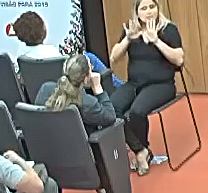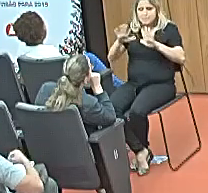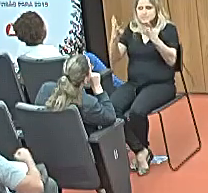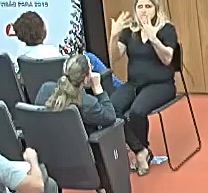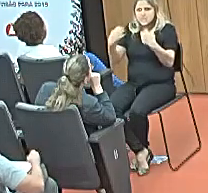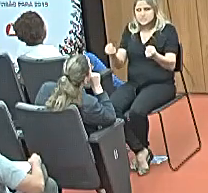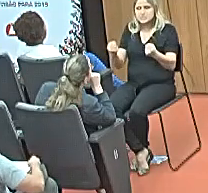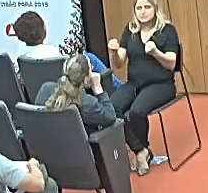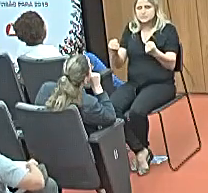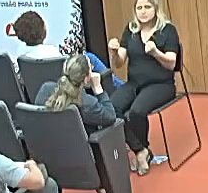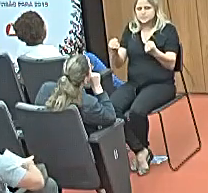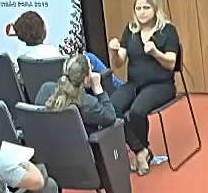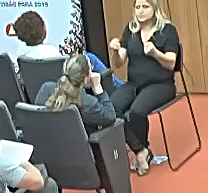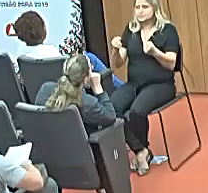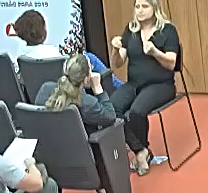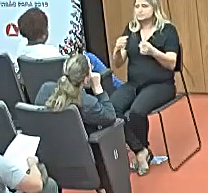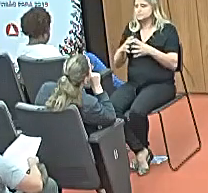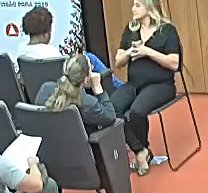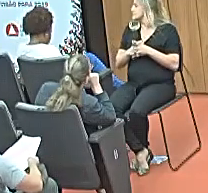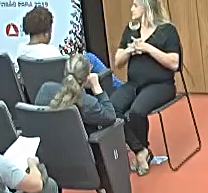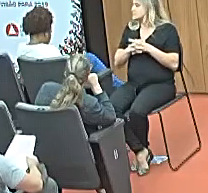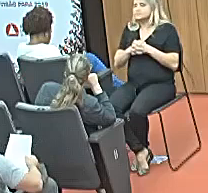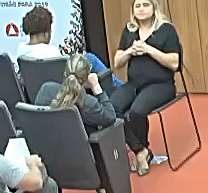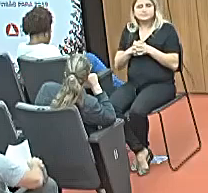quem tá muito obrigado à noite